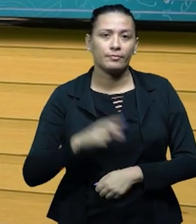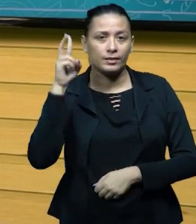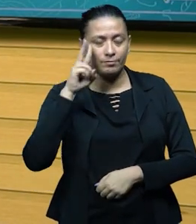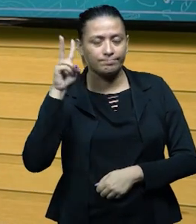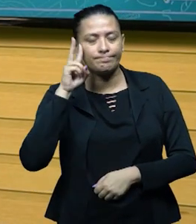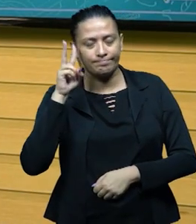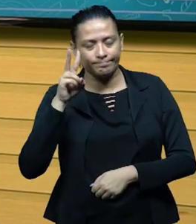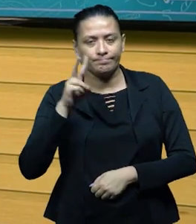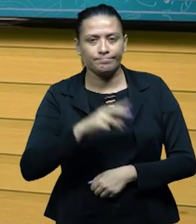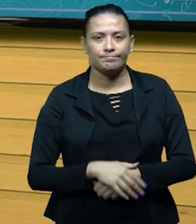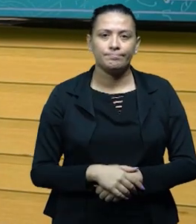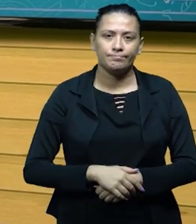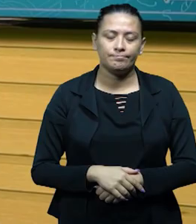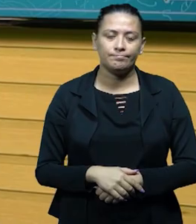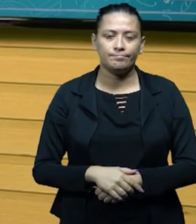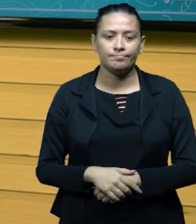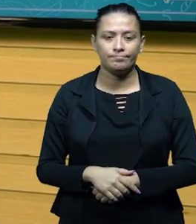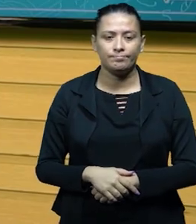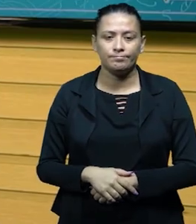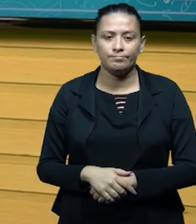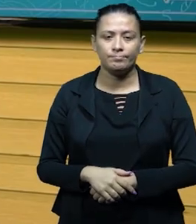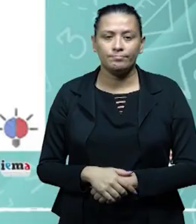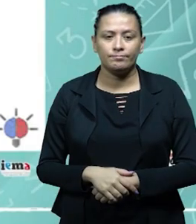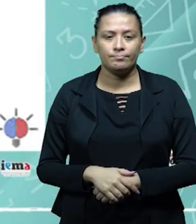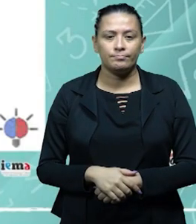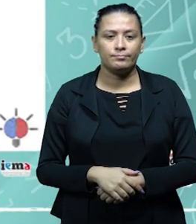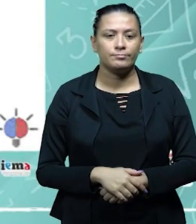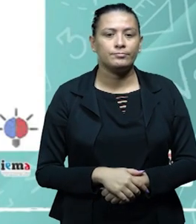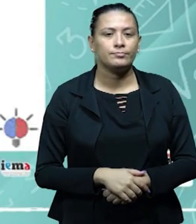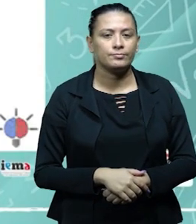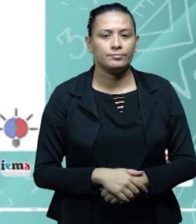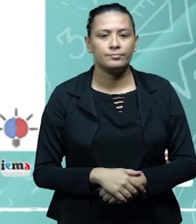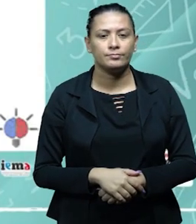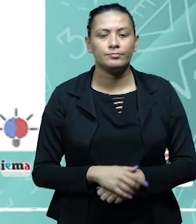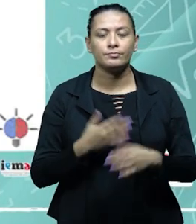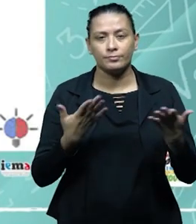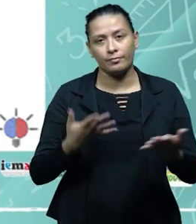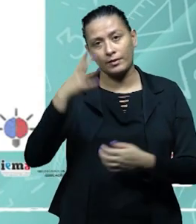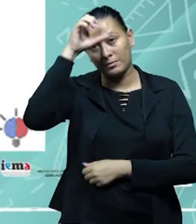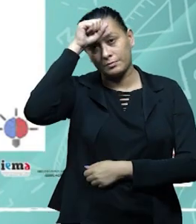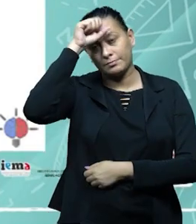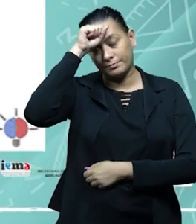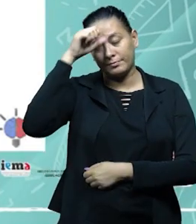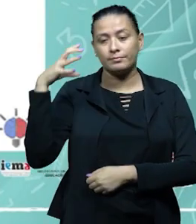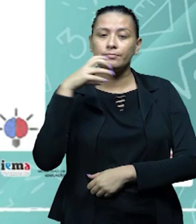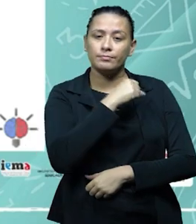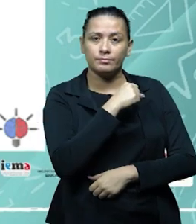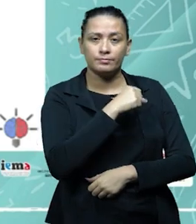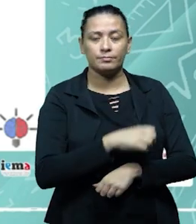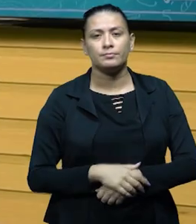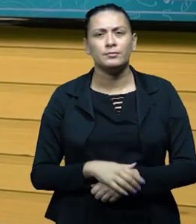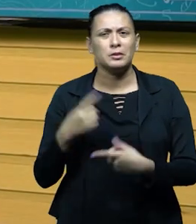presinho na sua mente com respeito à aqueles conteúdos que você viu no mapa ele também traz uma forma de aprendizagem